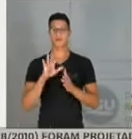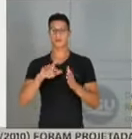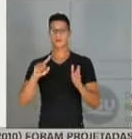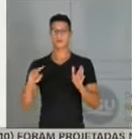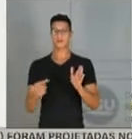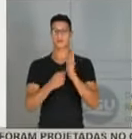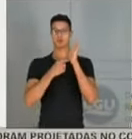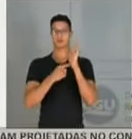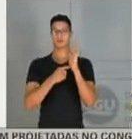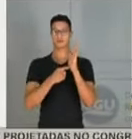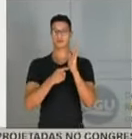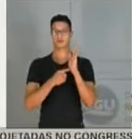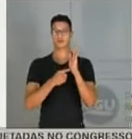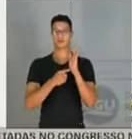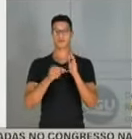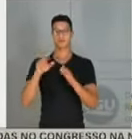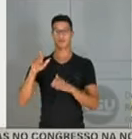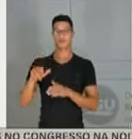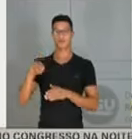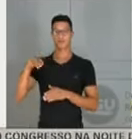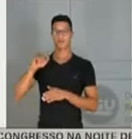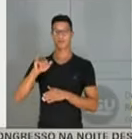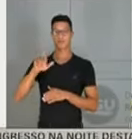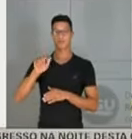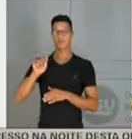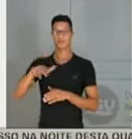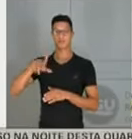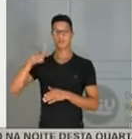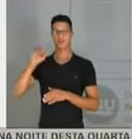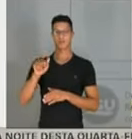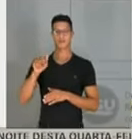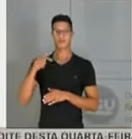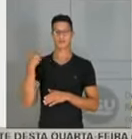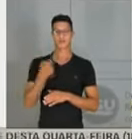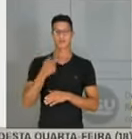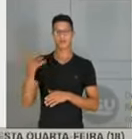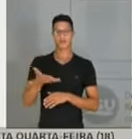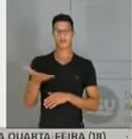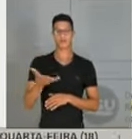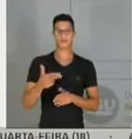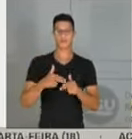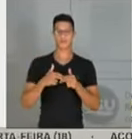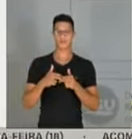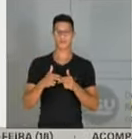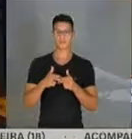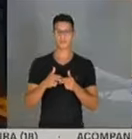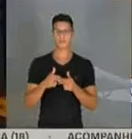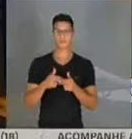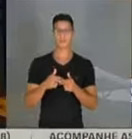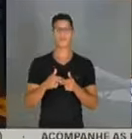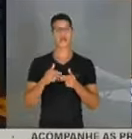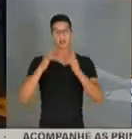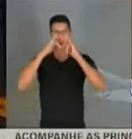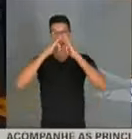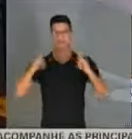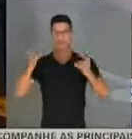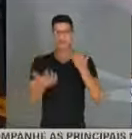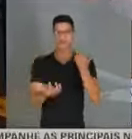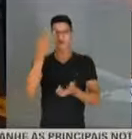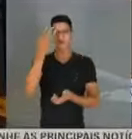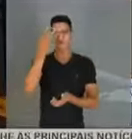Em seguida vem a denúncia dos irmãos Miranda. E a agilização... Aí o circo pega fogo. Em